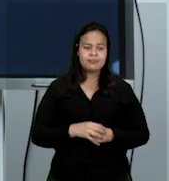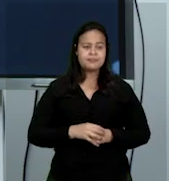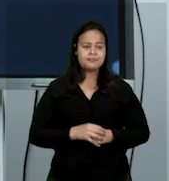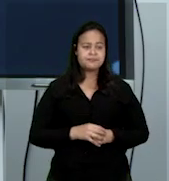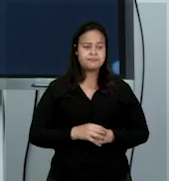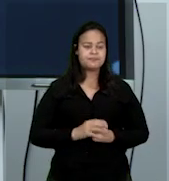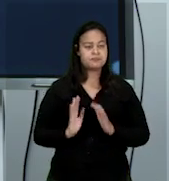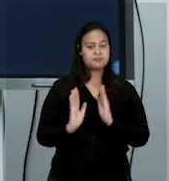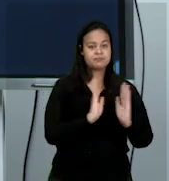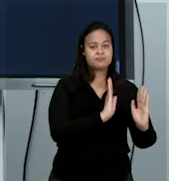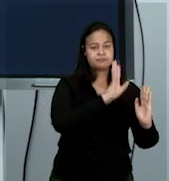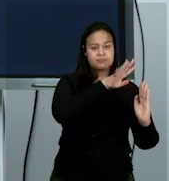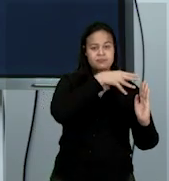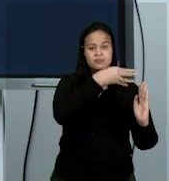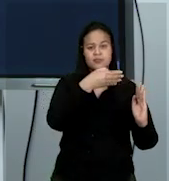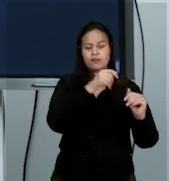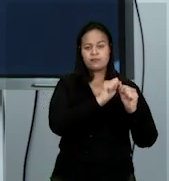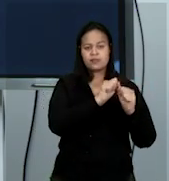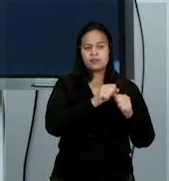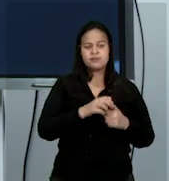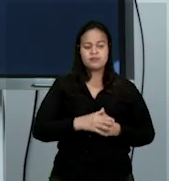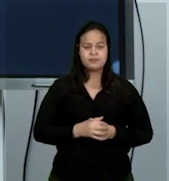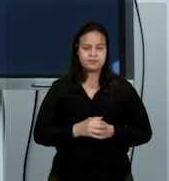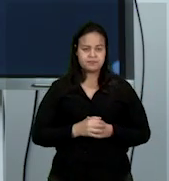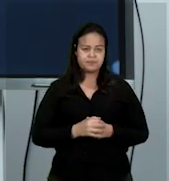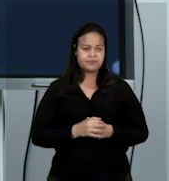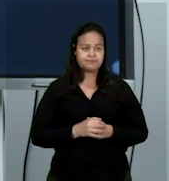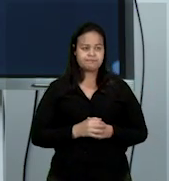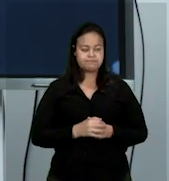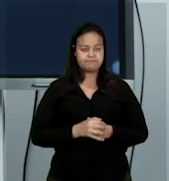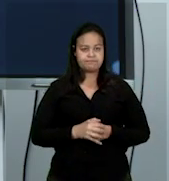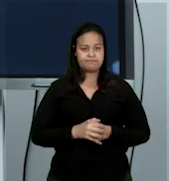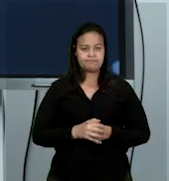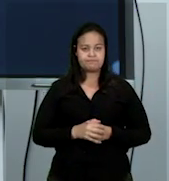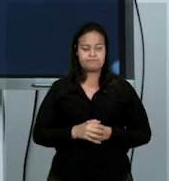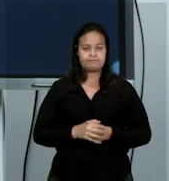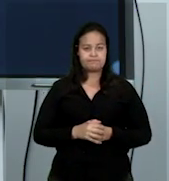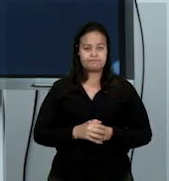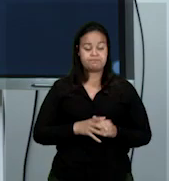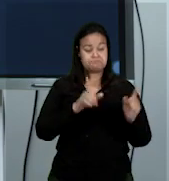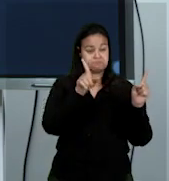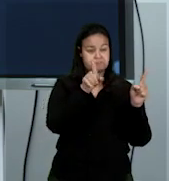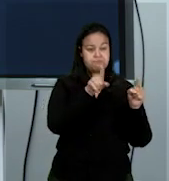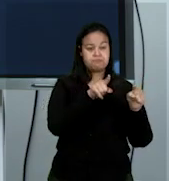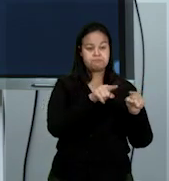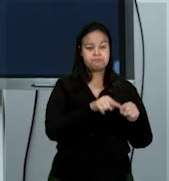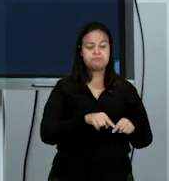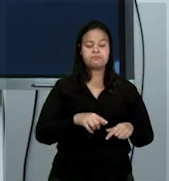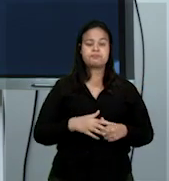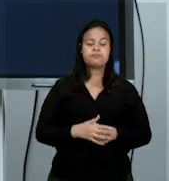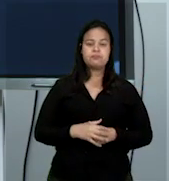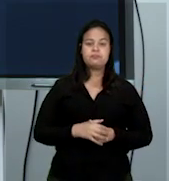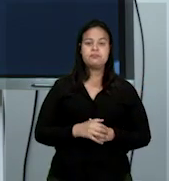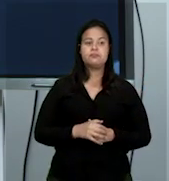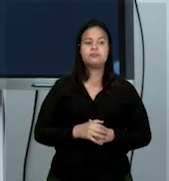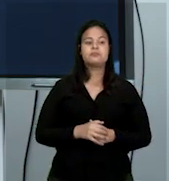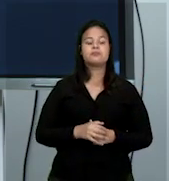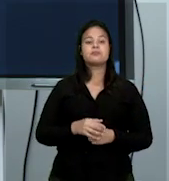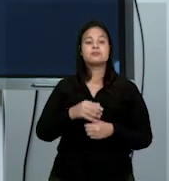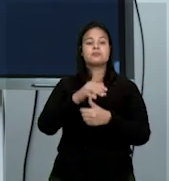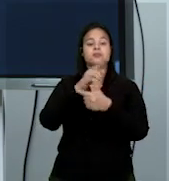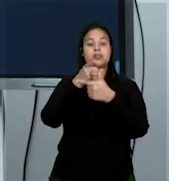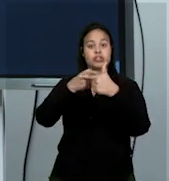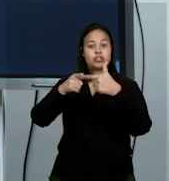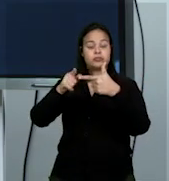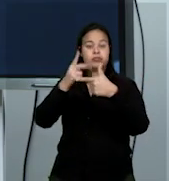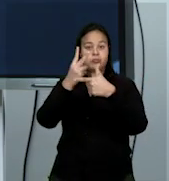aqui, 800, né? Vamos fazer a fatoração de 800. Por 2